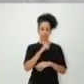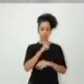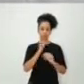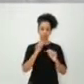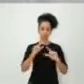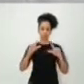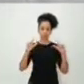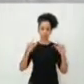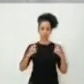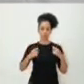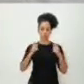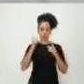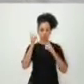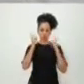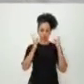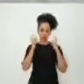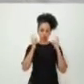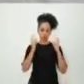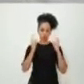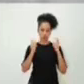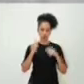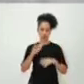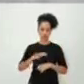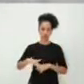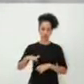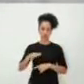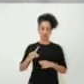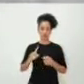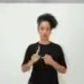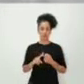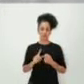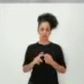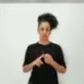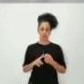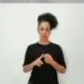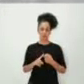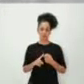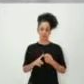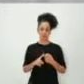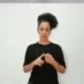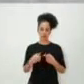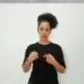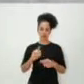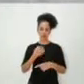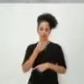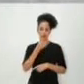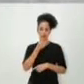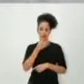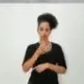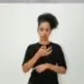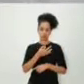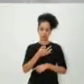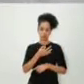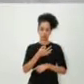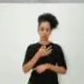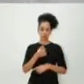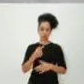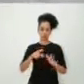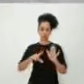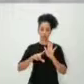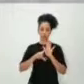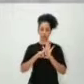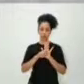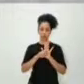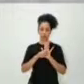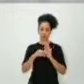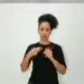preocupar muito com o meio ambiente inclusive nesse requerimento nós sugerimos a aplicação de uma lei municipal Municipal